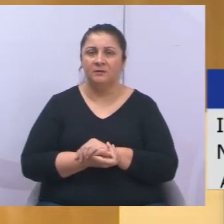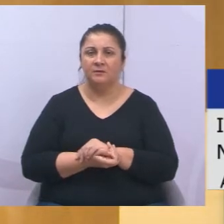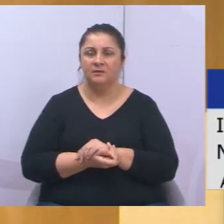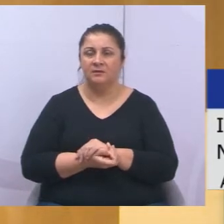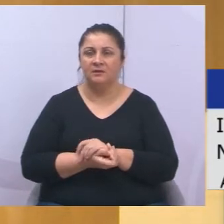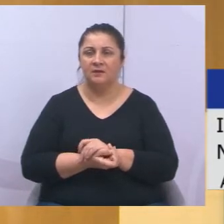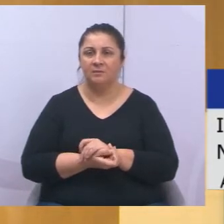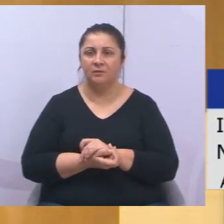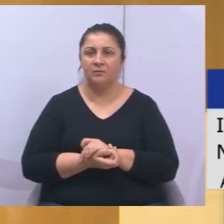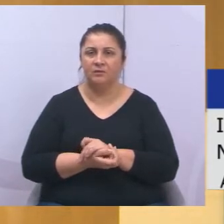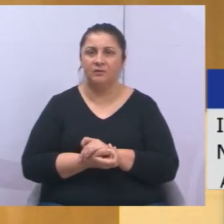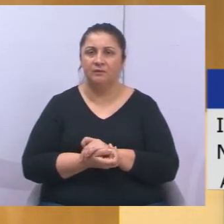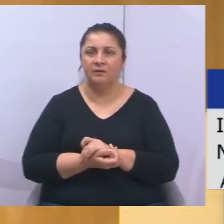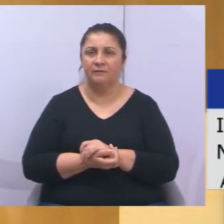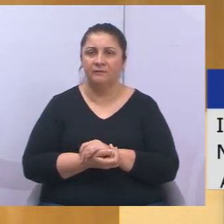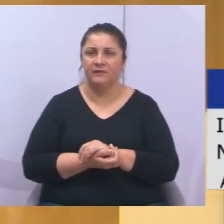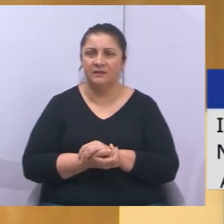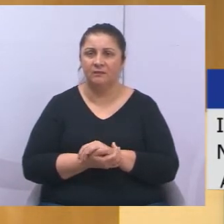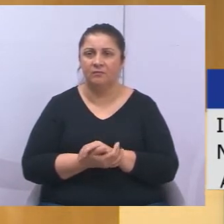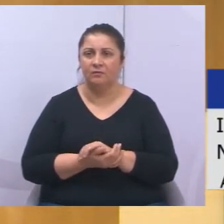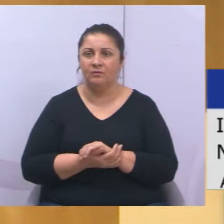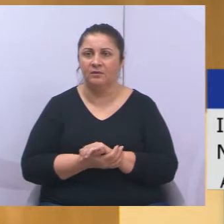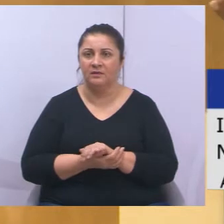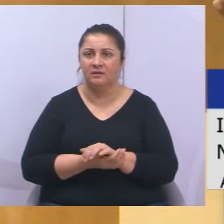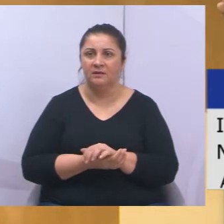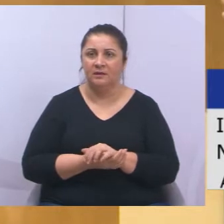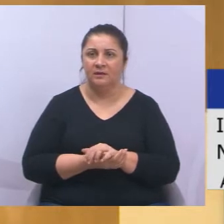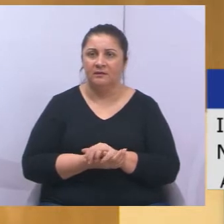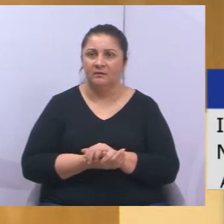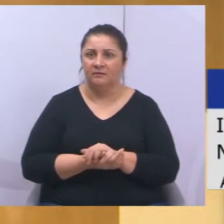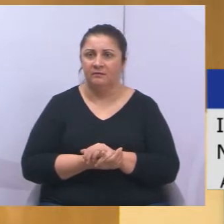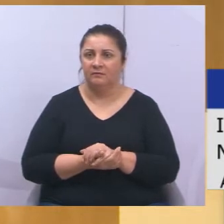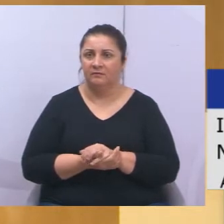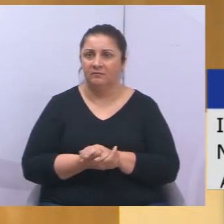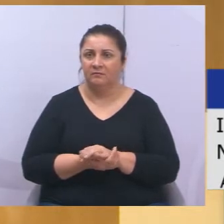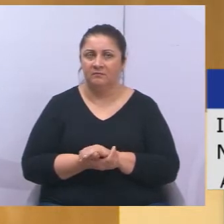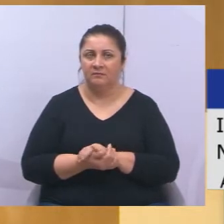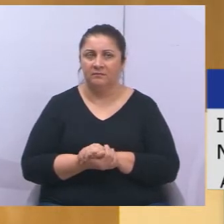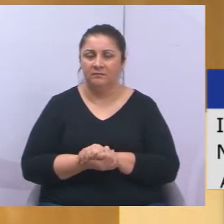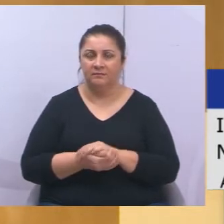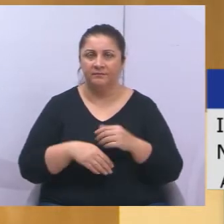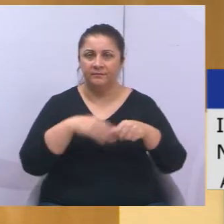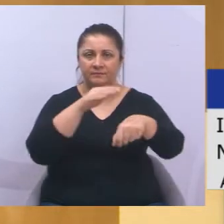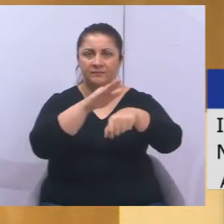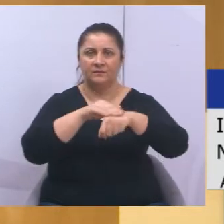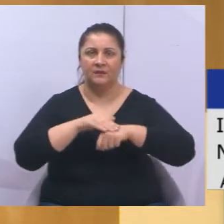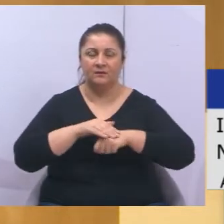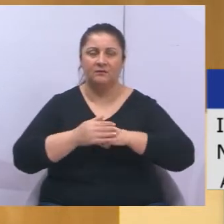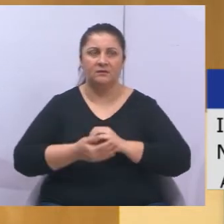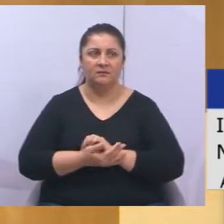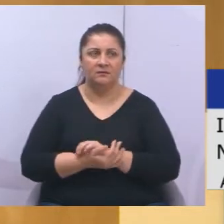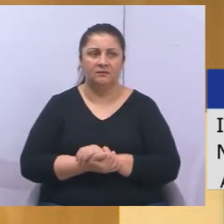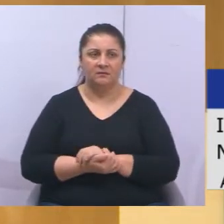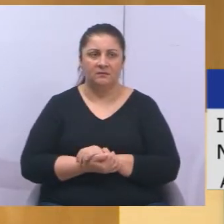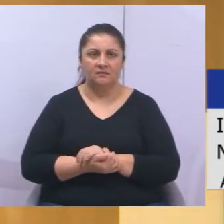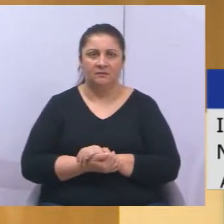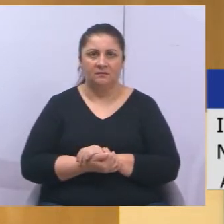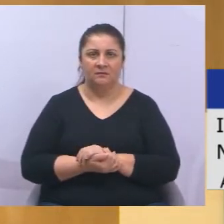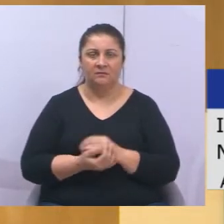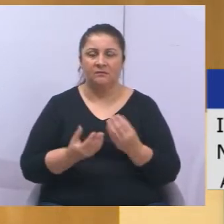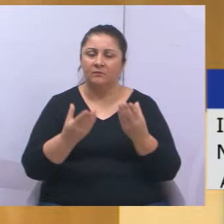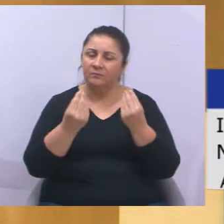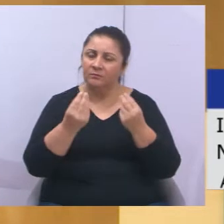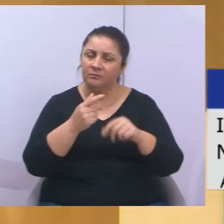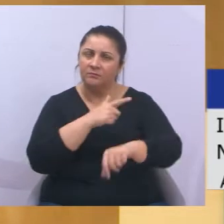meu amigo que questiona a gente na rede social, vou te chamar com toda educação, meu